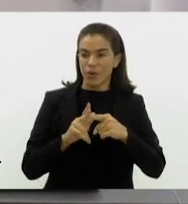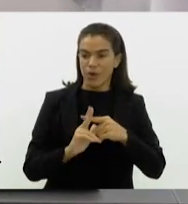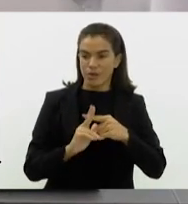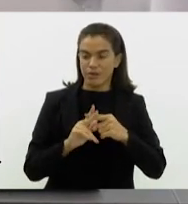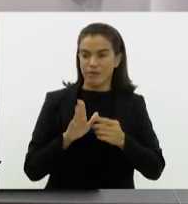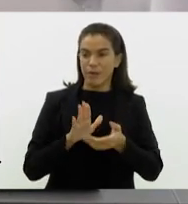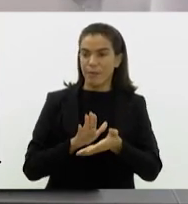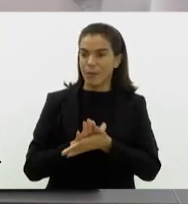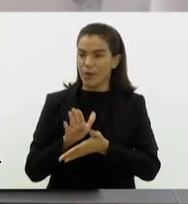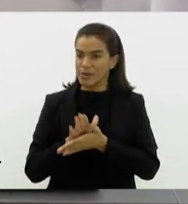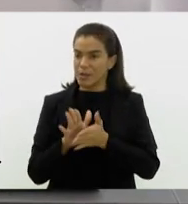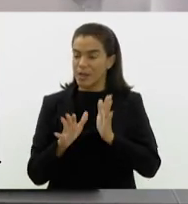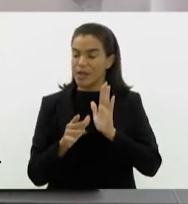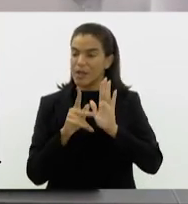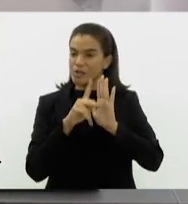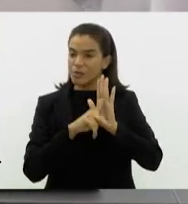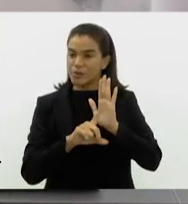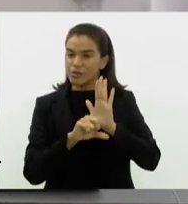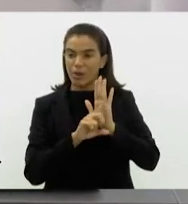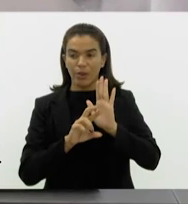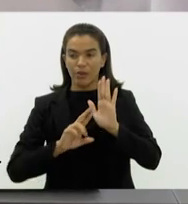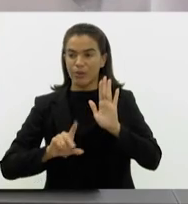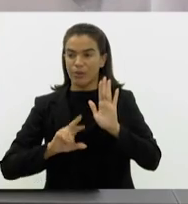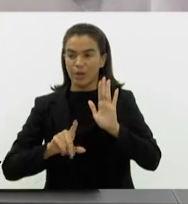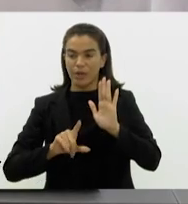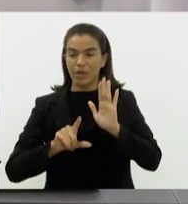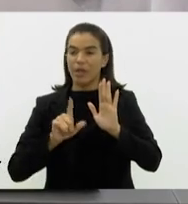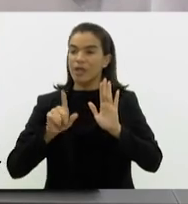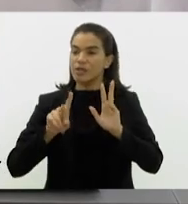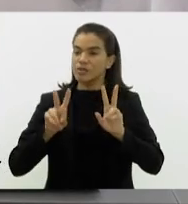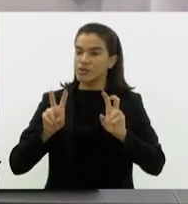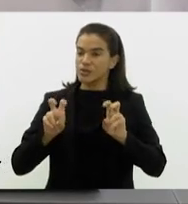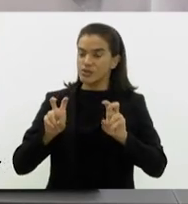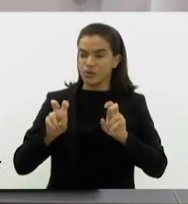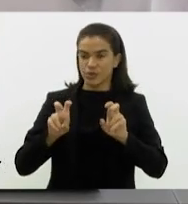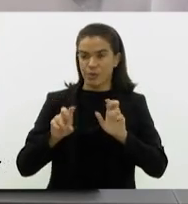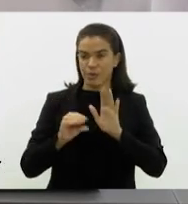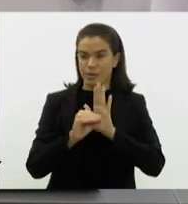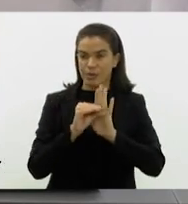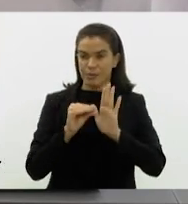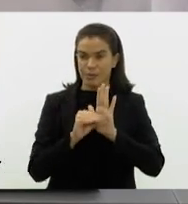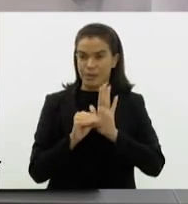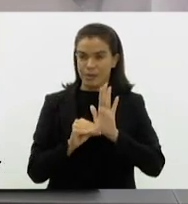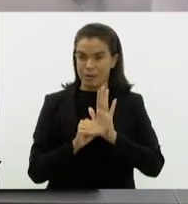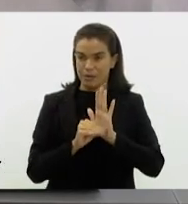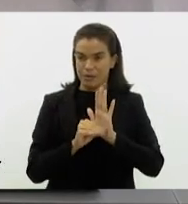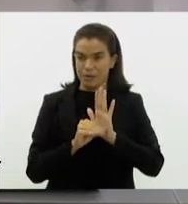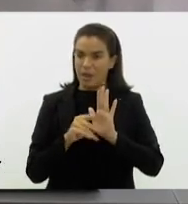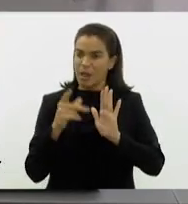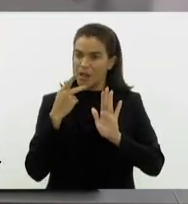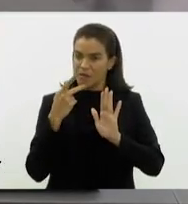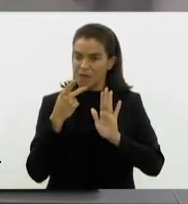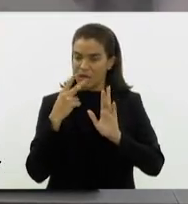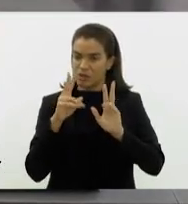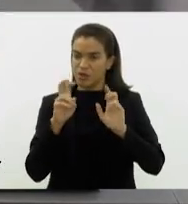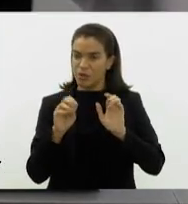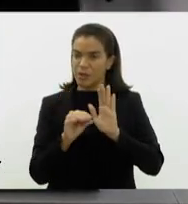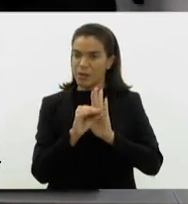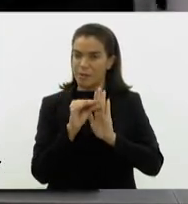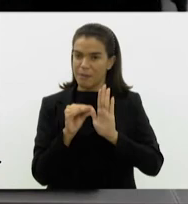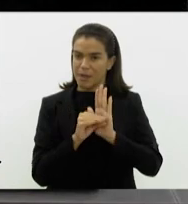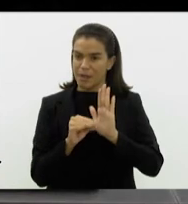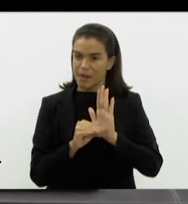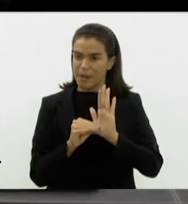publicado que o parecer era sobre o projeto, mas não é sobre o projeto. O parecer é sobre as emendas. Mas, afinal, ele dá parecer uma a uma as emendas? Não.